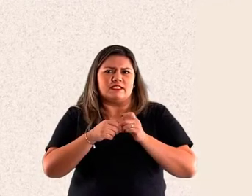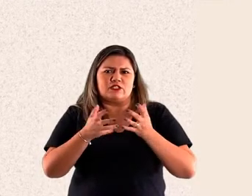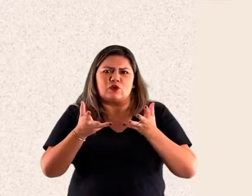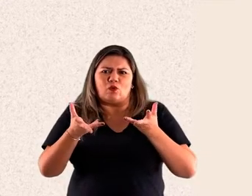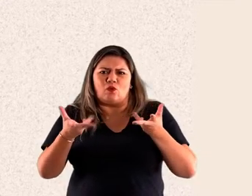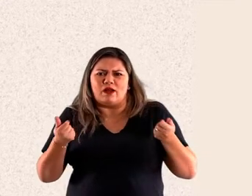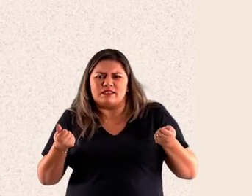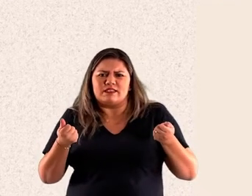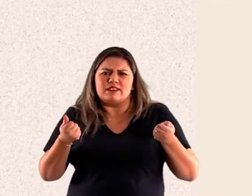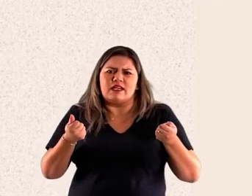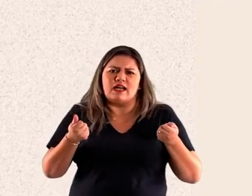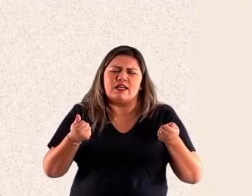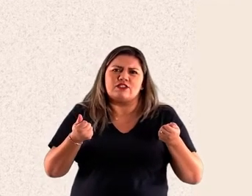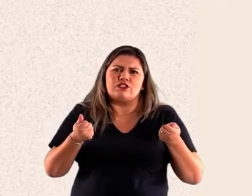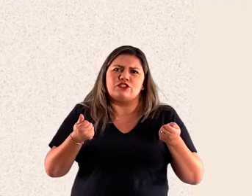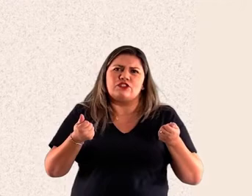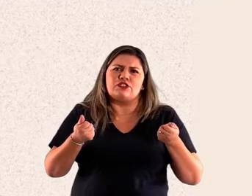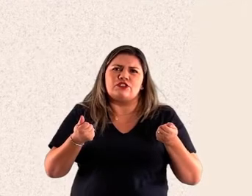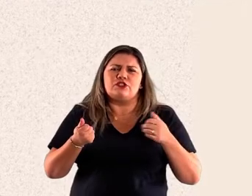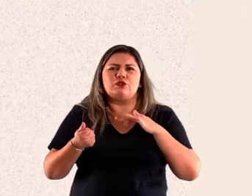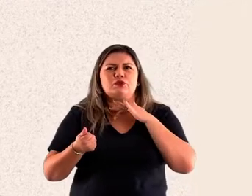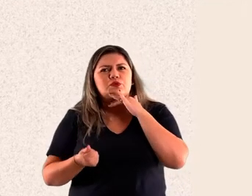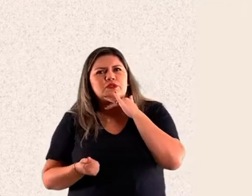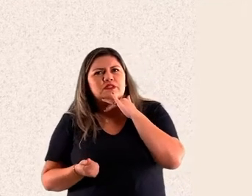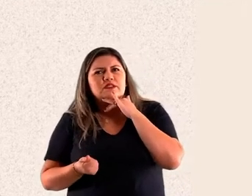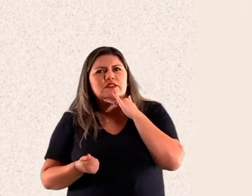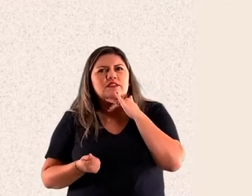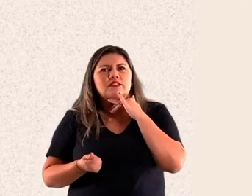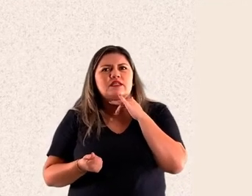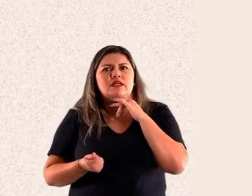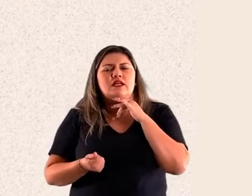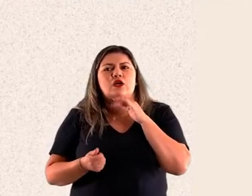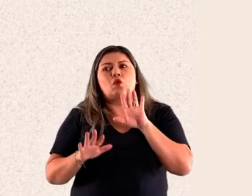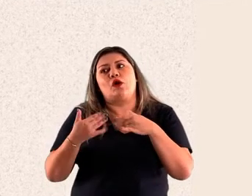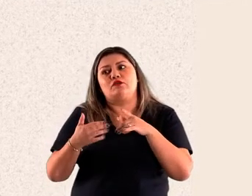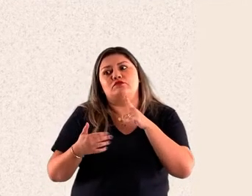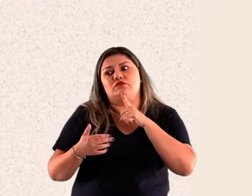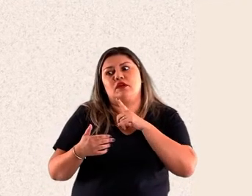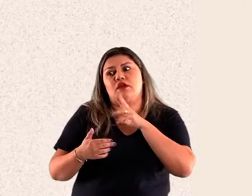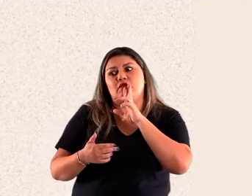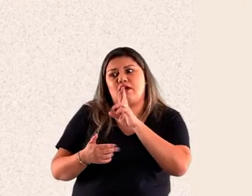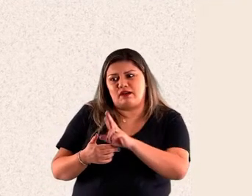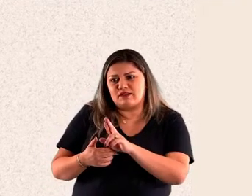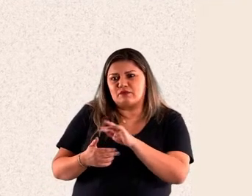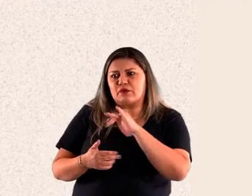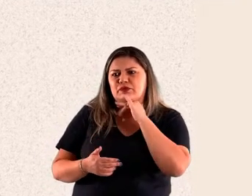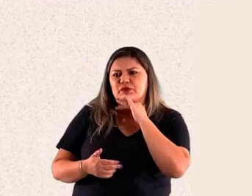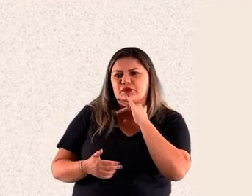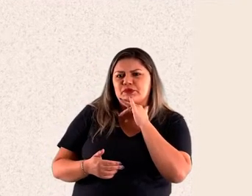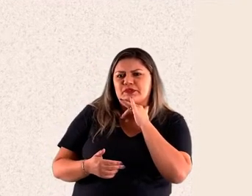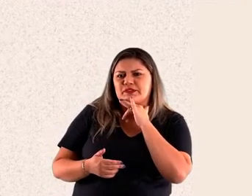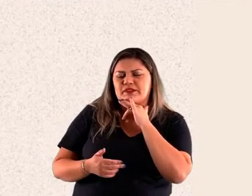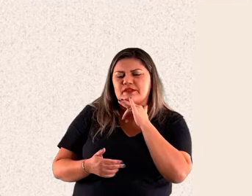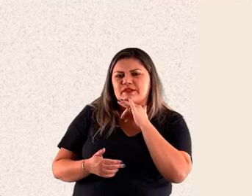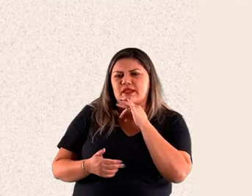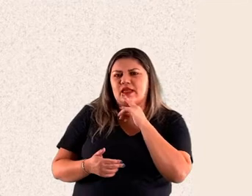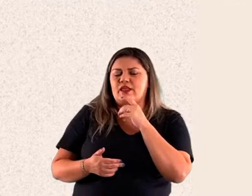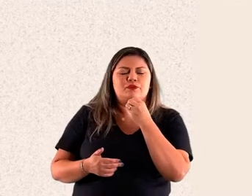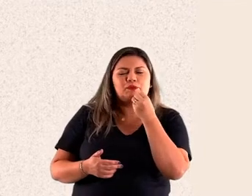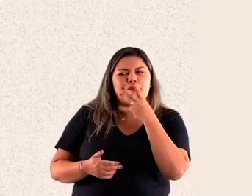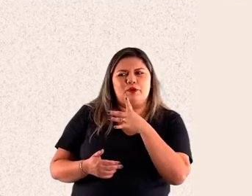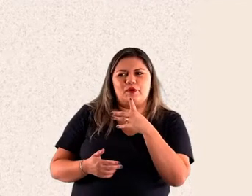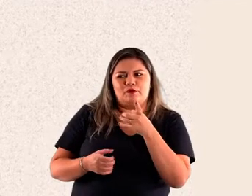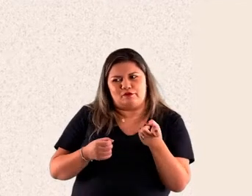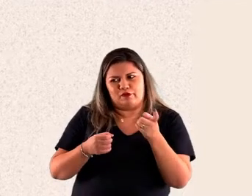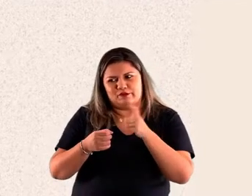analítico Então quando for momento e feedback o o trabalhador não é bom ele voltar para o trabalho porque ele vai